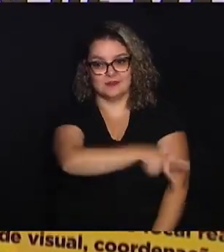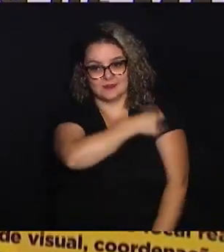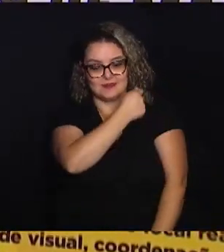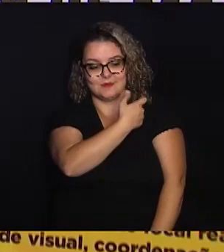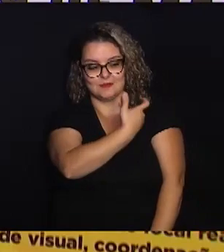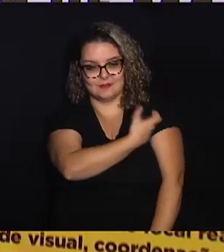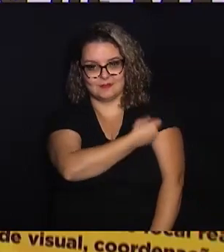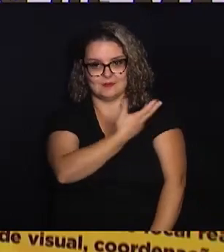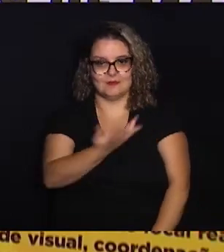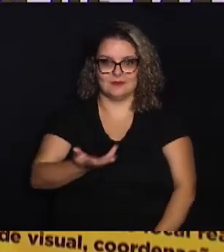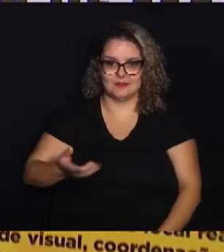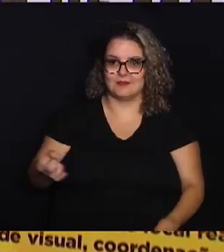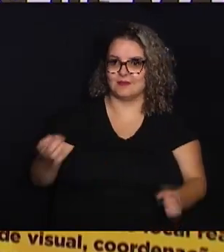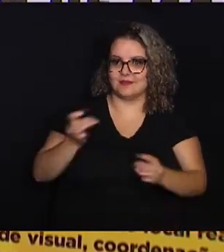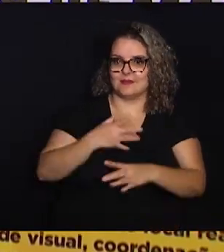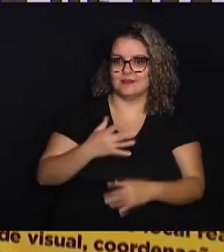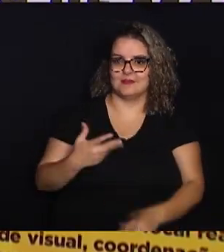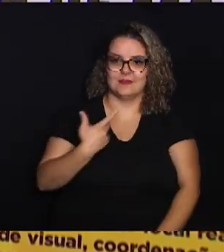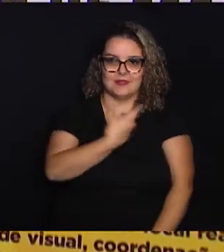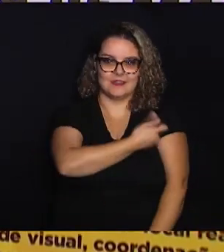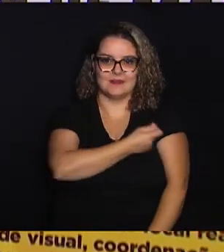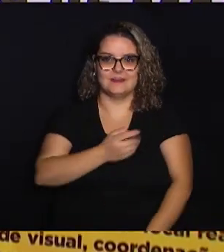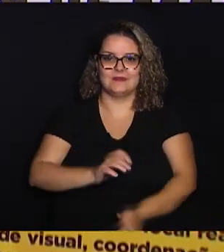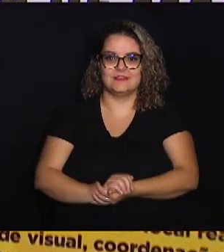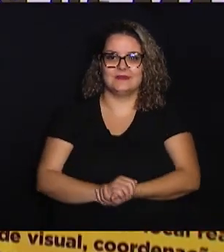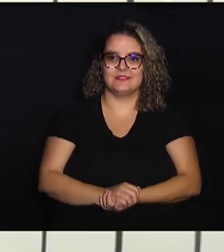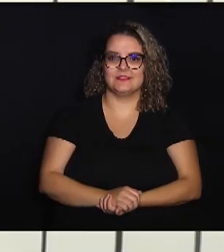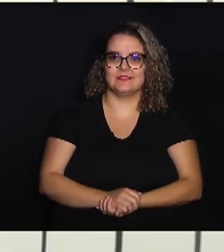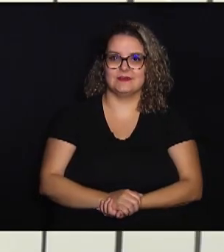e disse, estou pronta para vacinar.